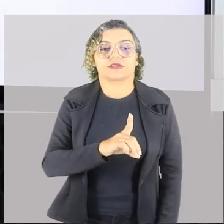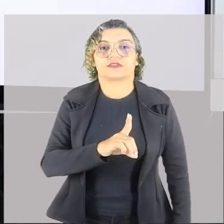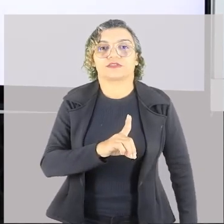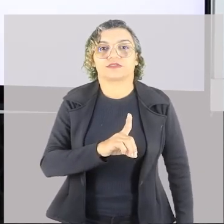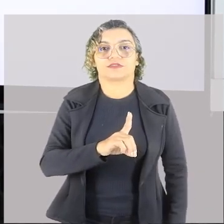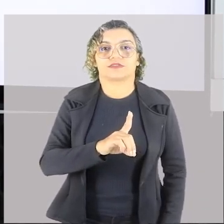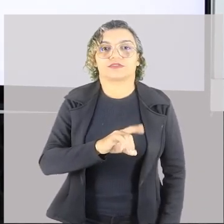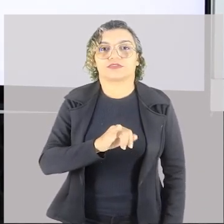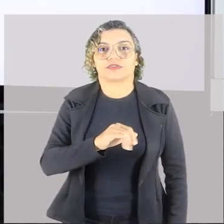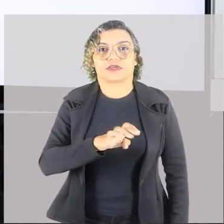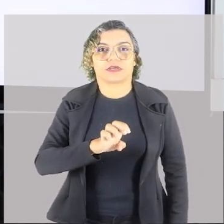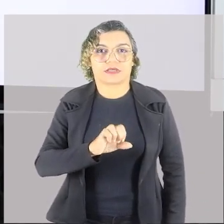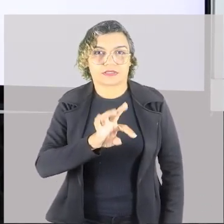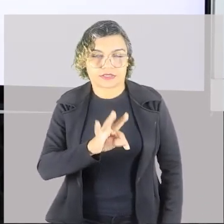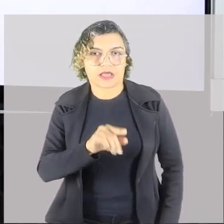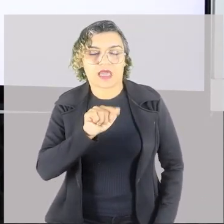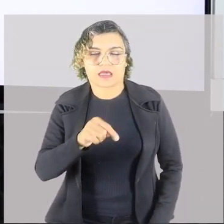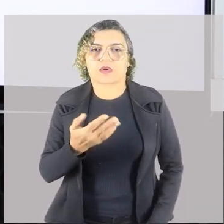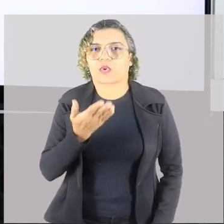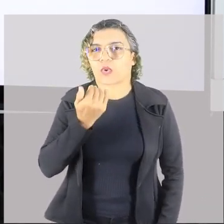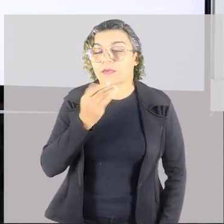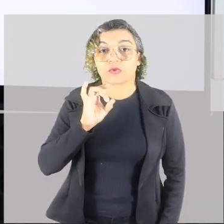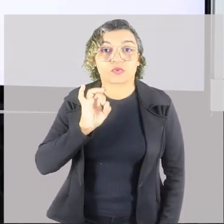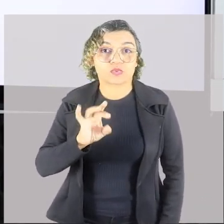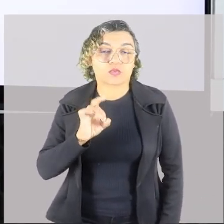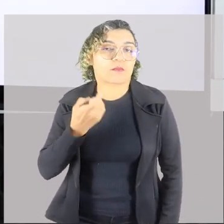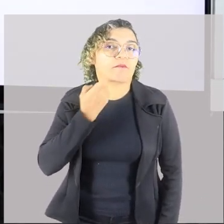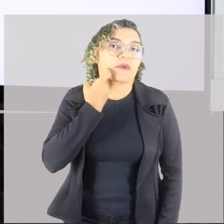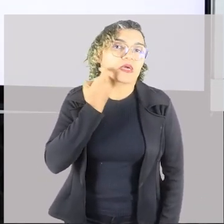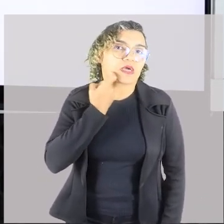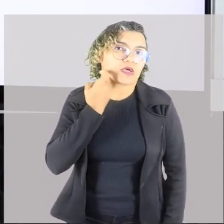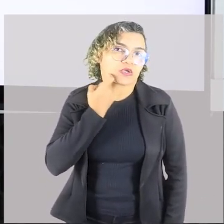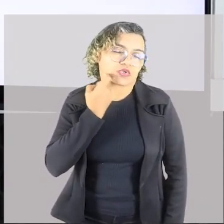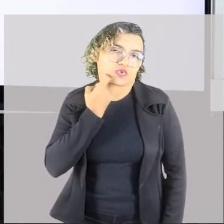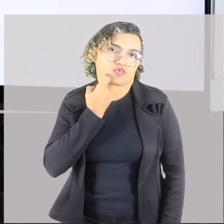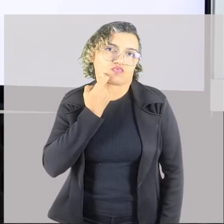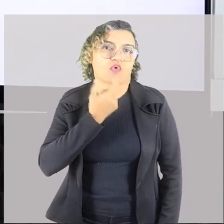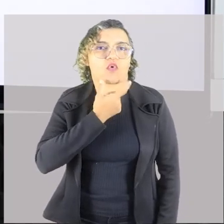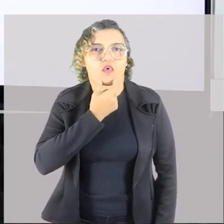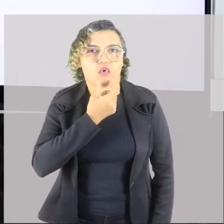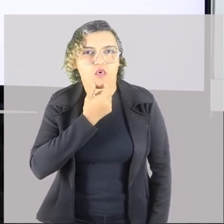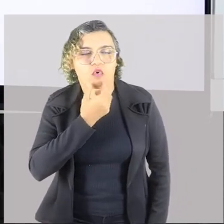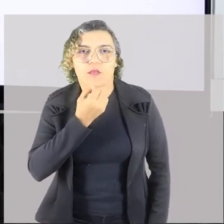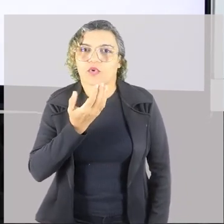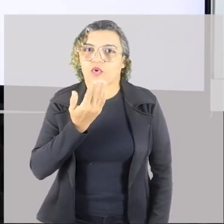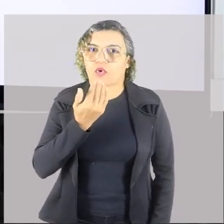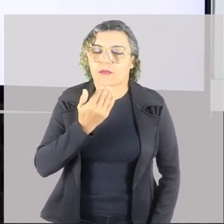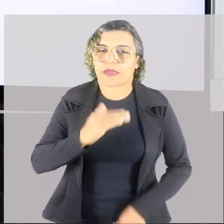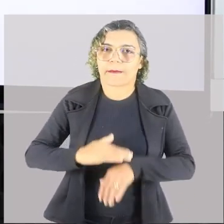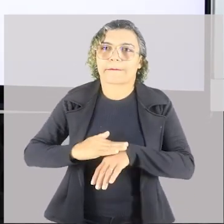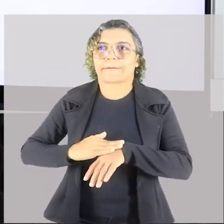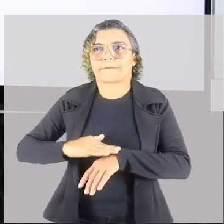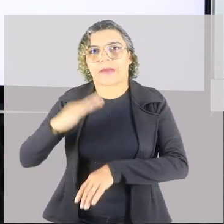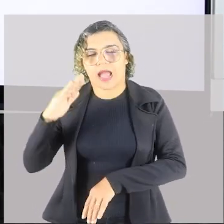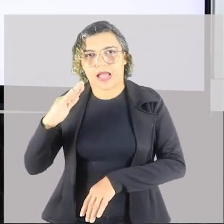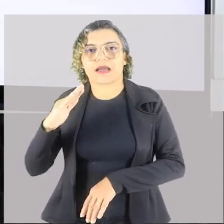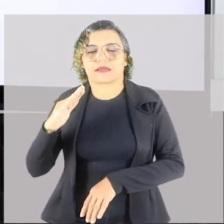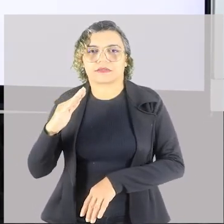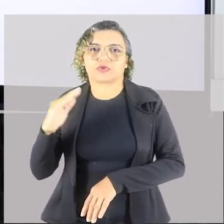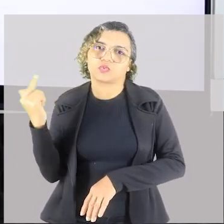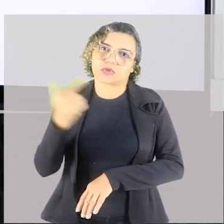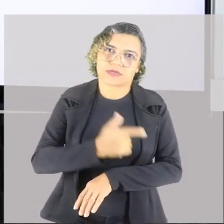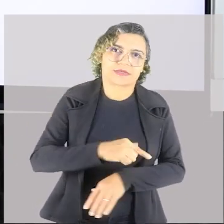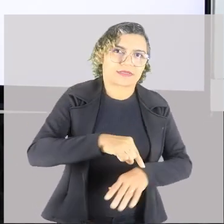dieta à base de peixes, então os homens eles comiam muito mais o peixe do que qualquer outro tipo de